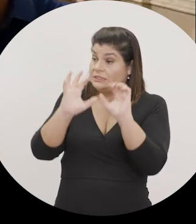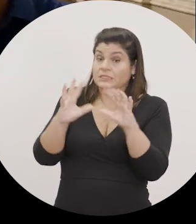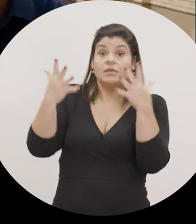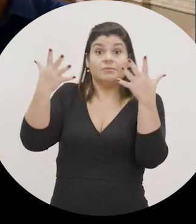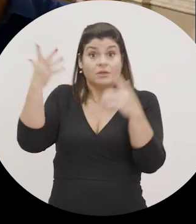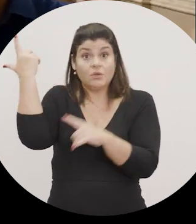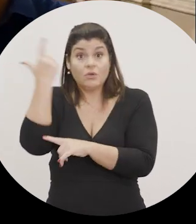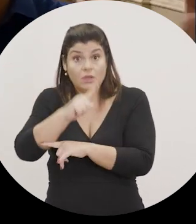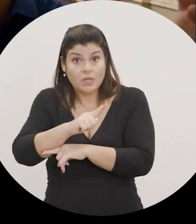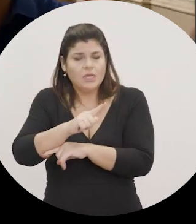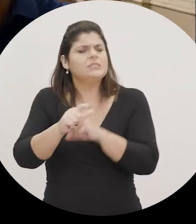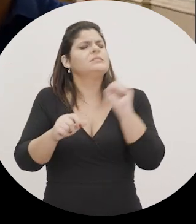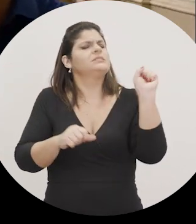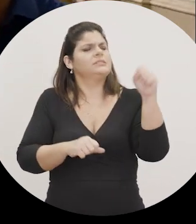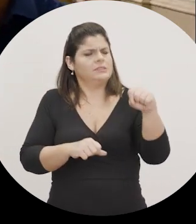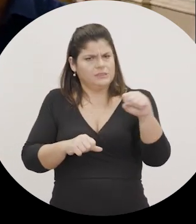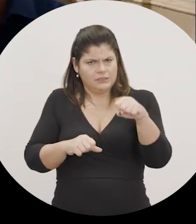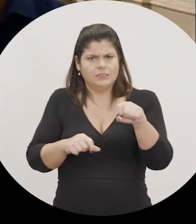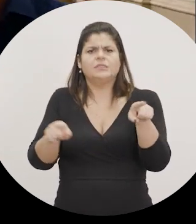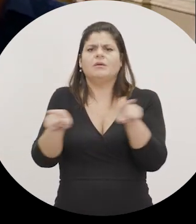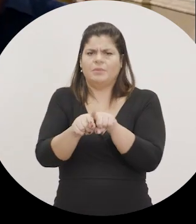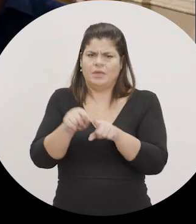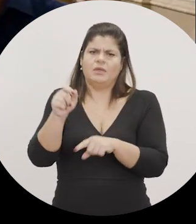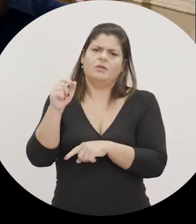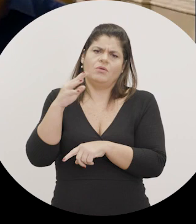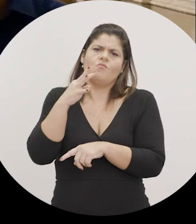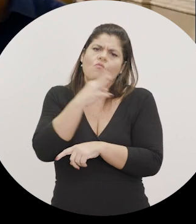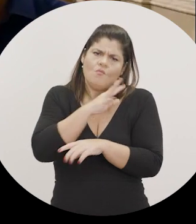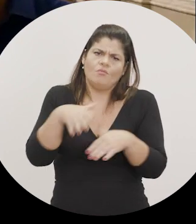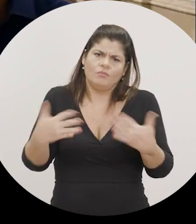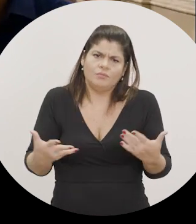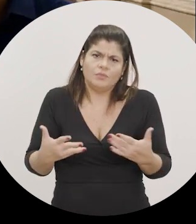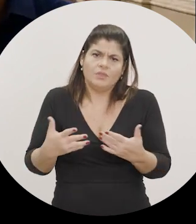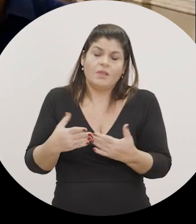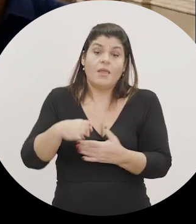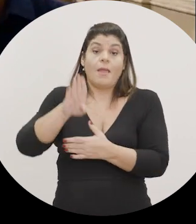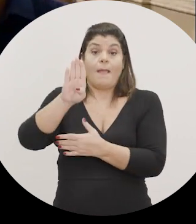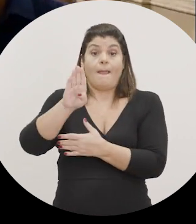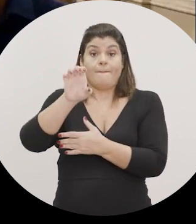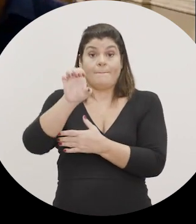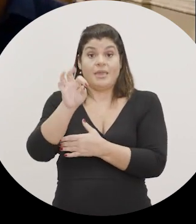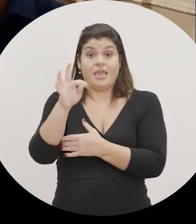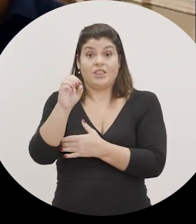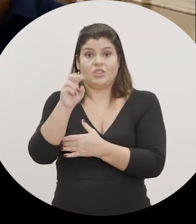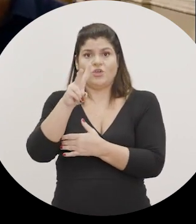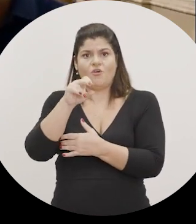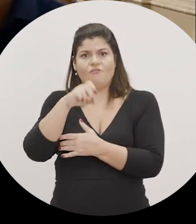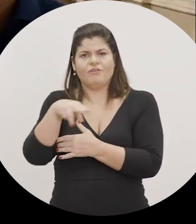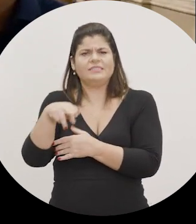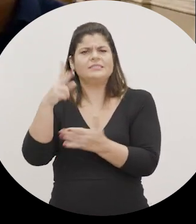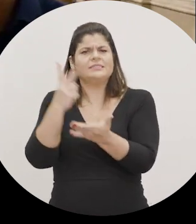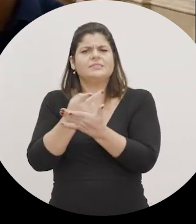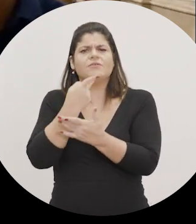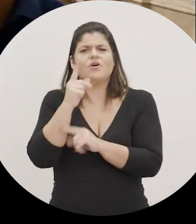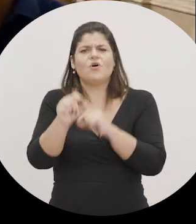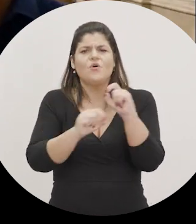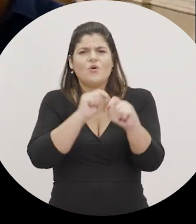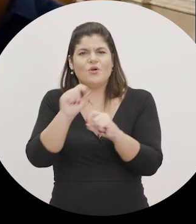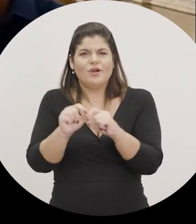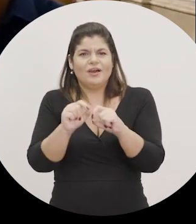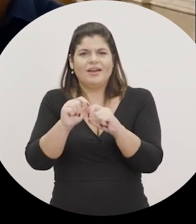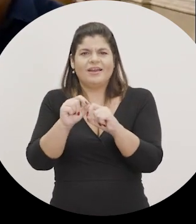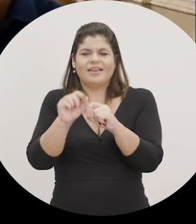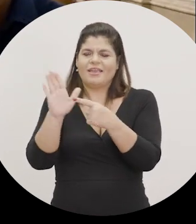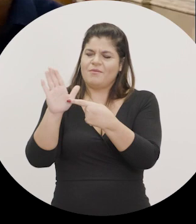as conquistas. Celebrando, né? Beethoven também, claro, claro. Beethoven sempre fez isso, né? Levantando